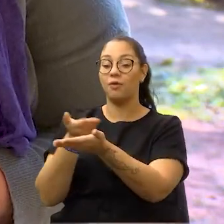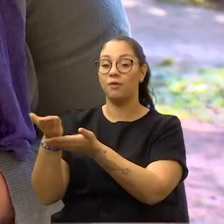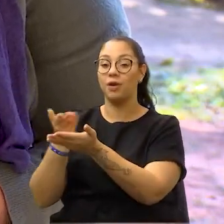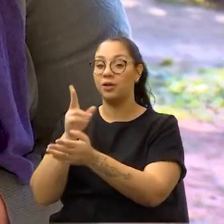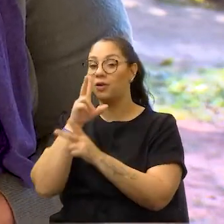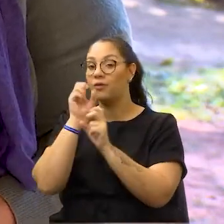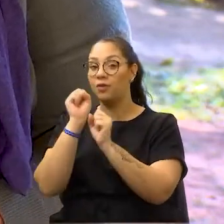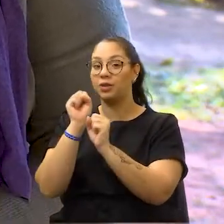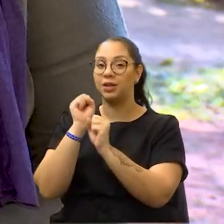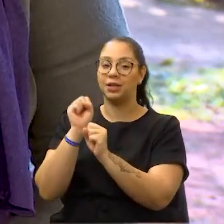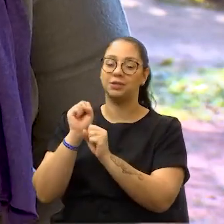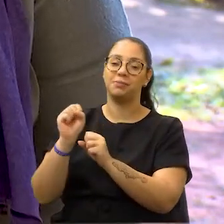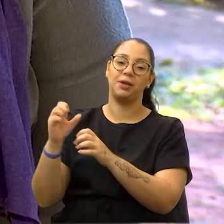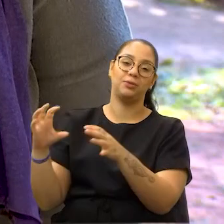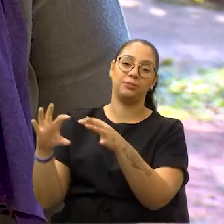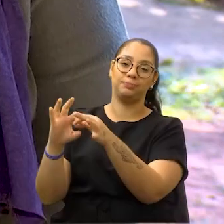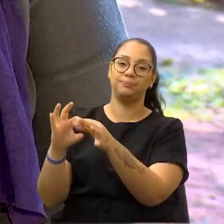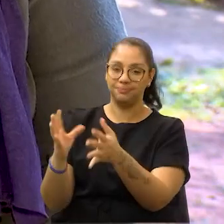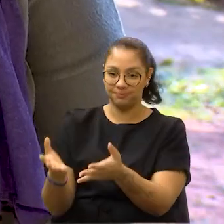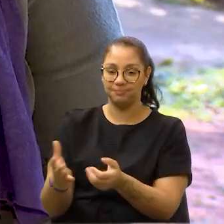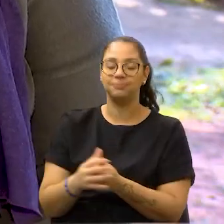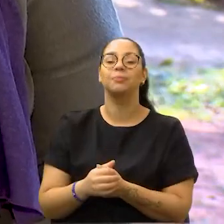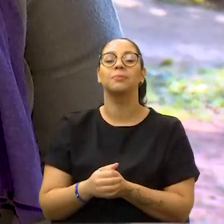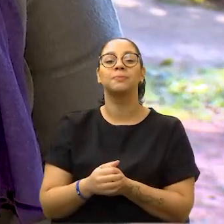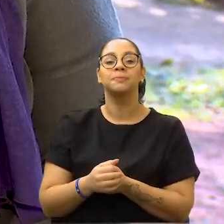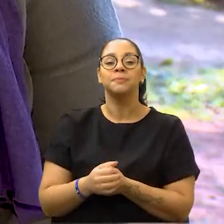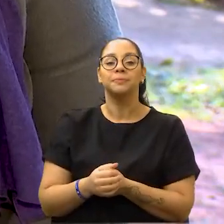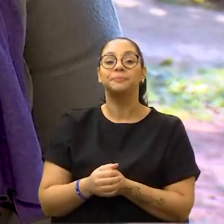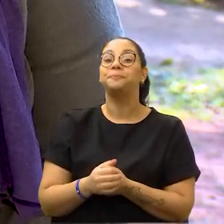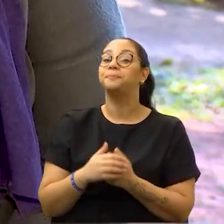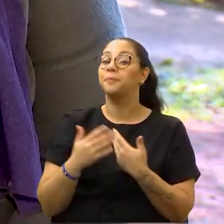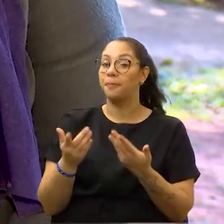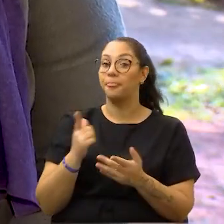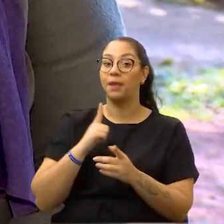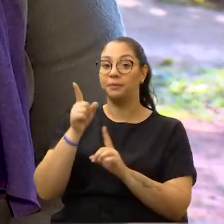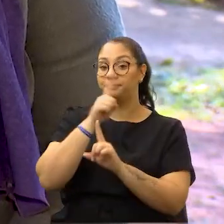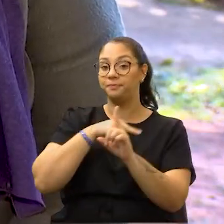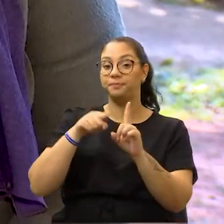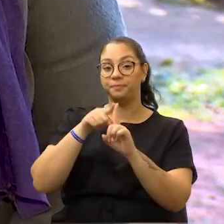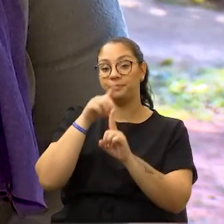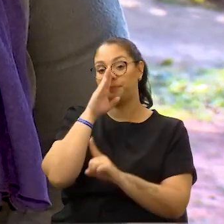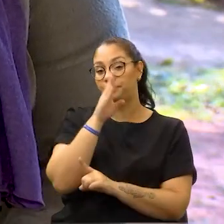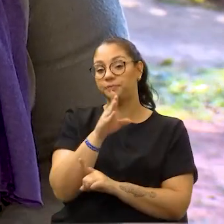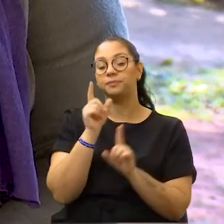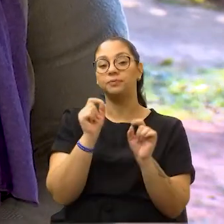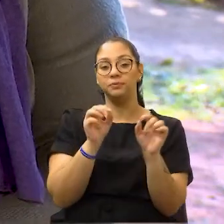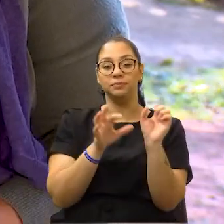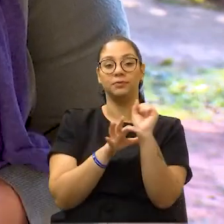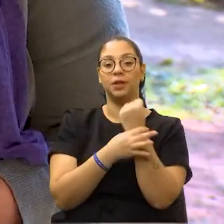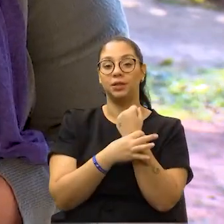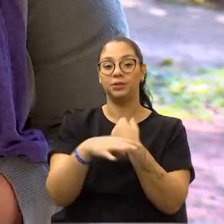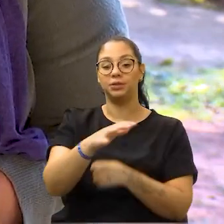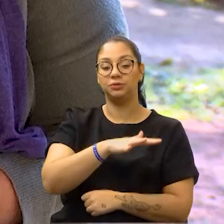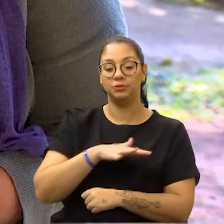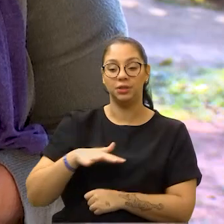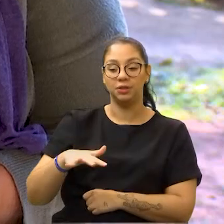no próprio nome, é convivência e fortalecimento de vínculo. Então, a gente tem um grande objetivo, que é